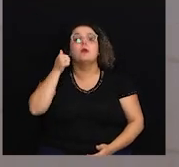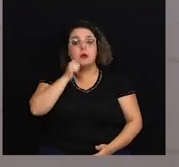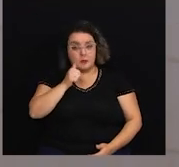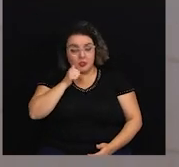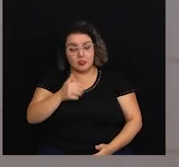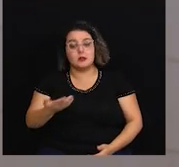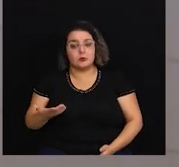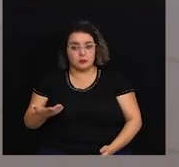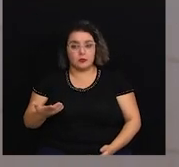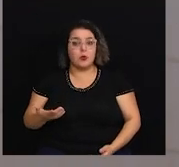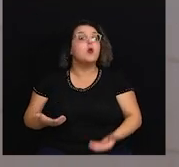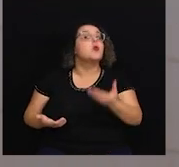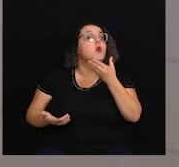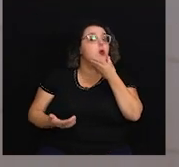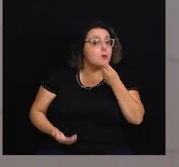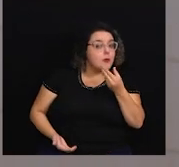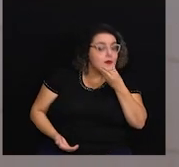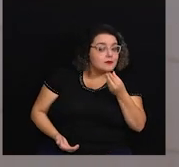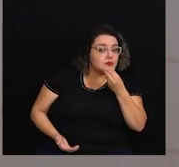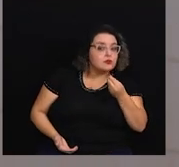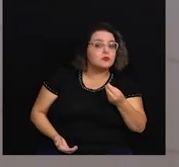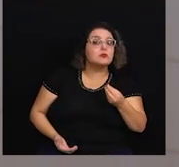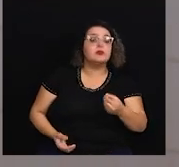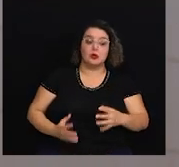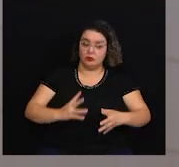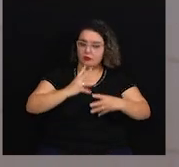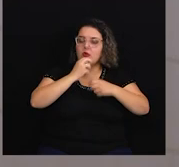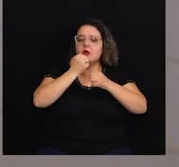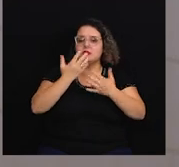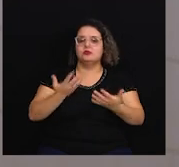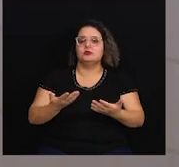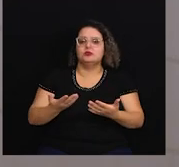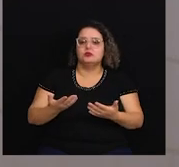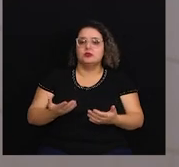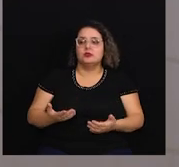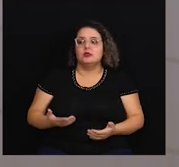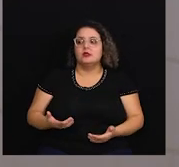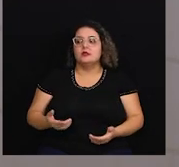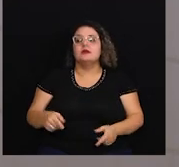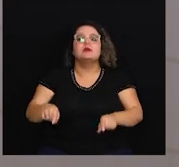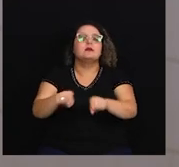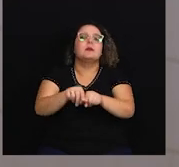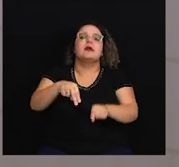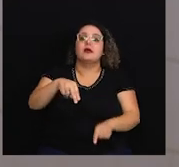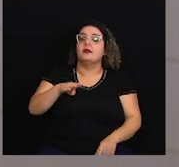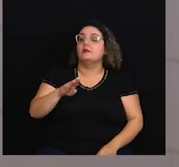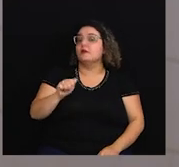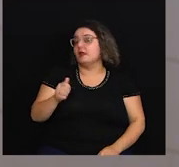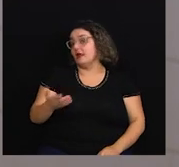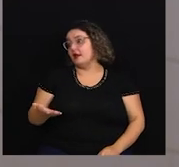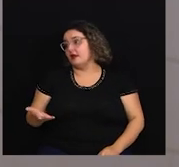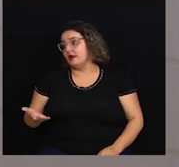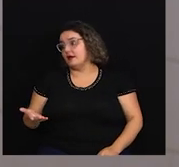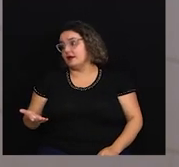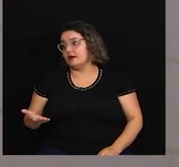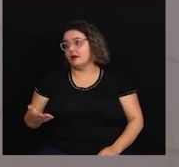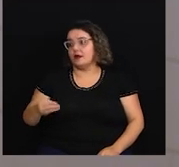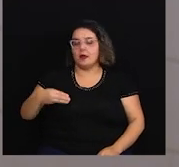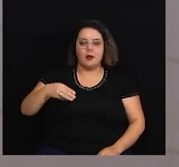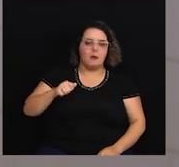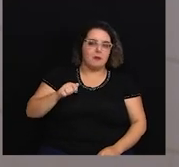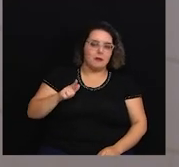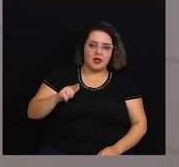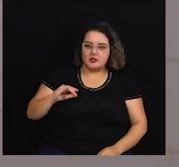a um masculino que era muito forte eu peguei eu peguei no beco Magic Johnson